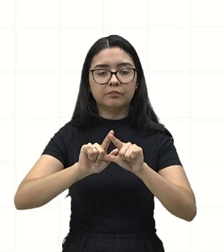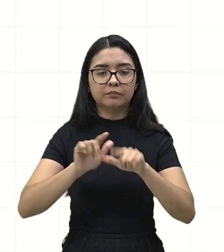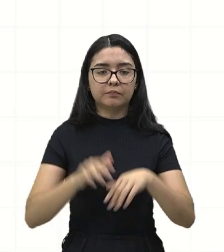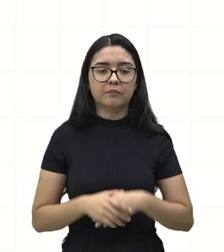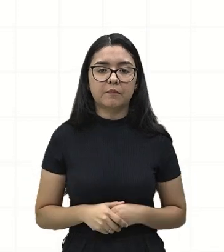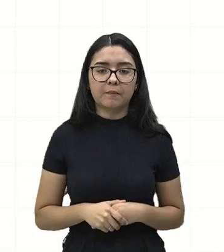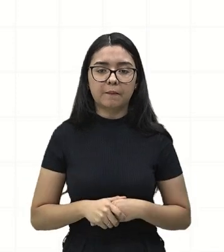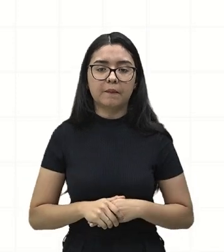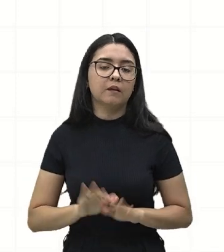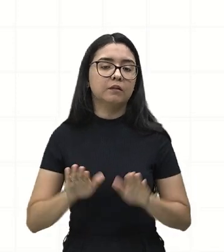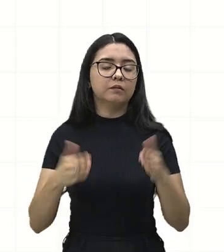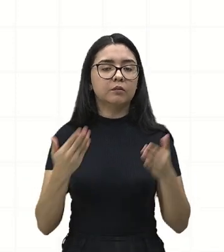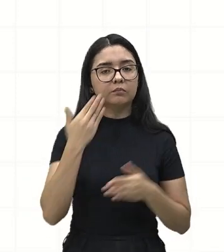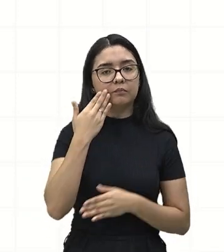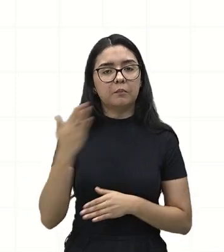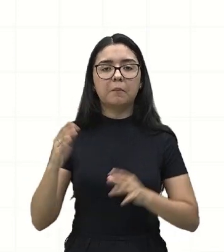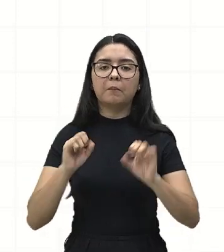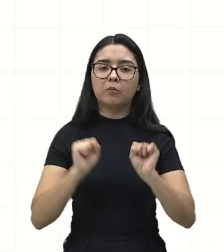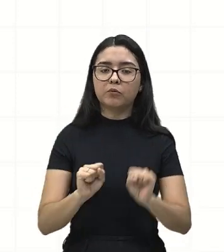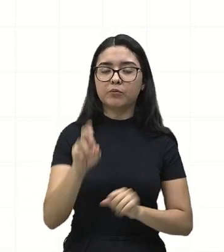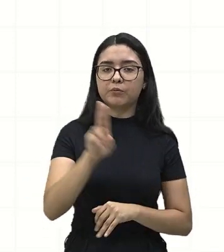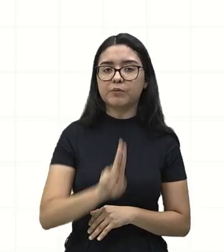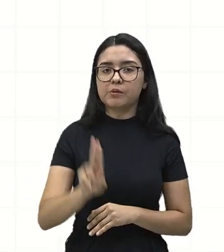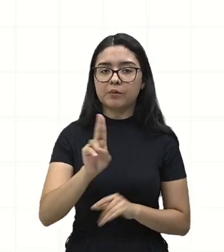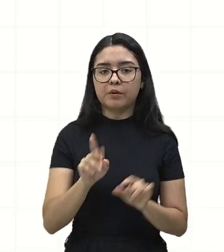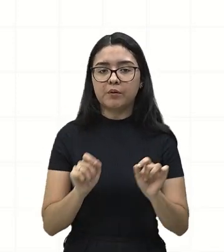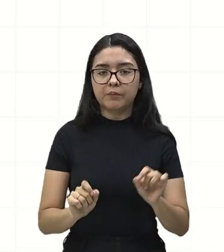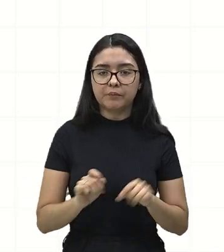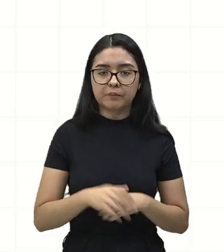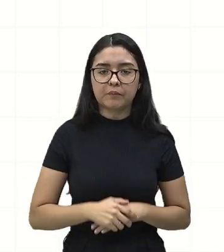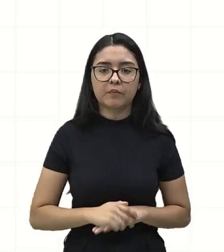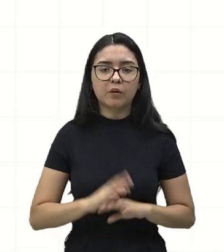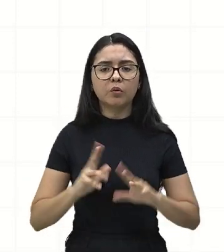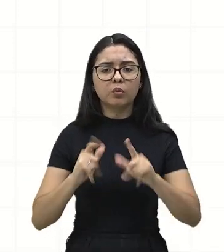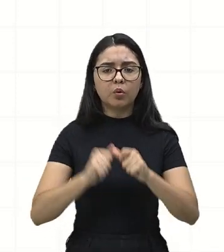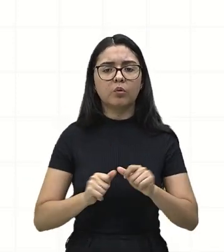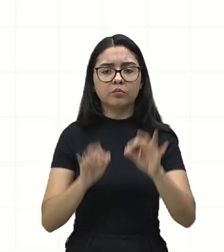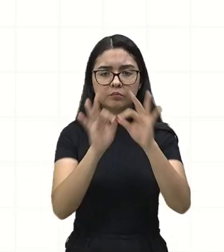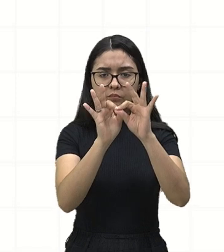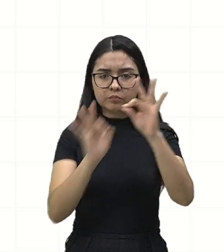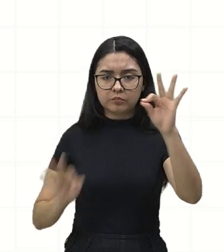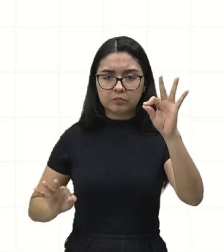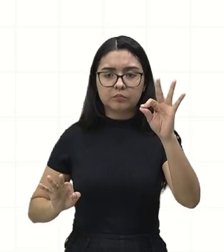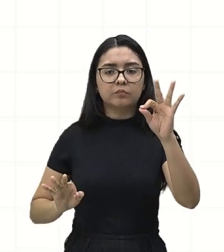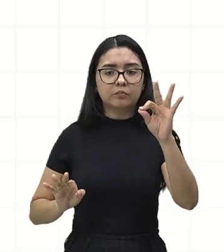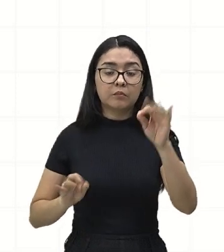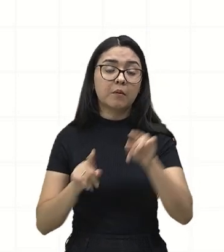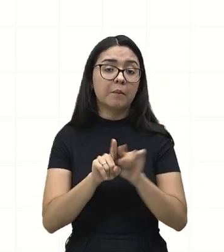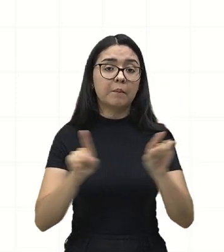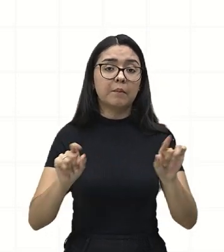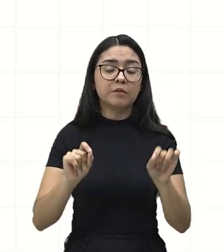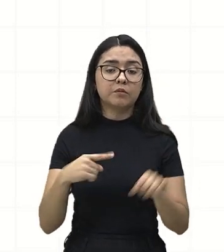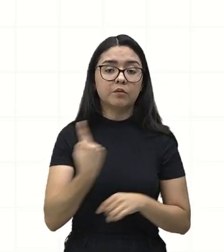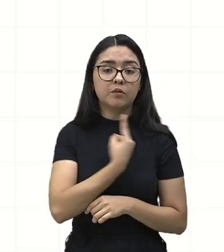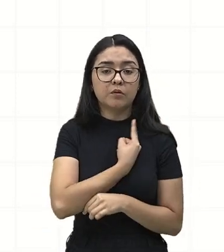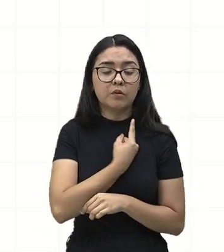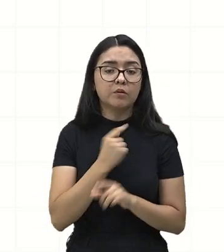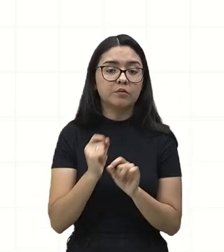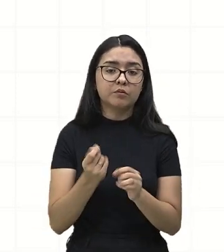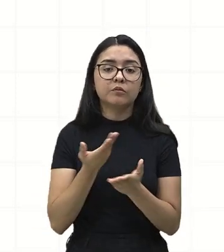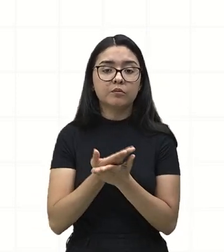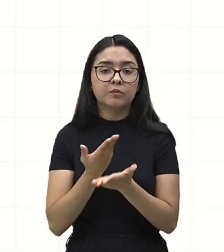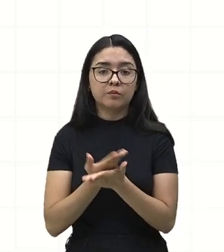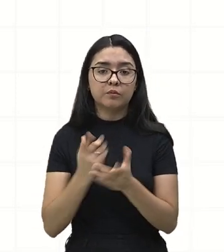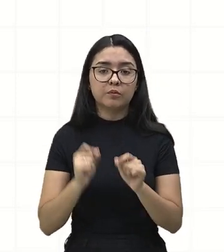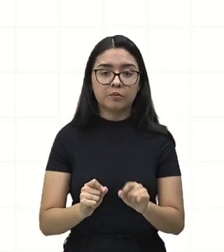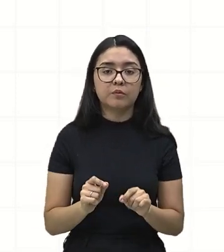determinando. Aqui eu poderia trabalhar todo o lado com o ponto, mas como a gente está trabalhando a distância